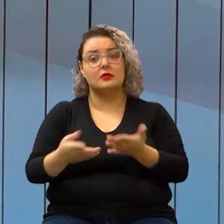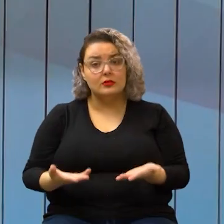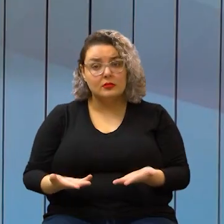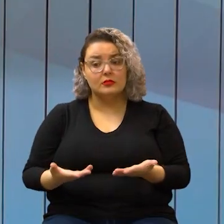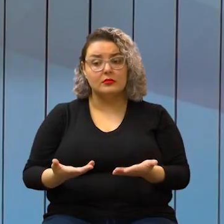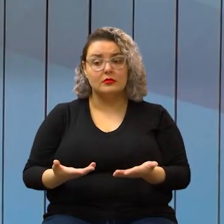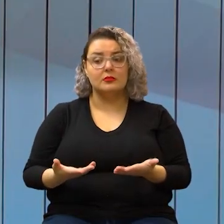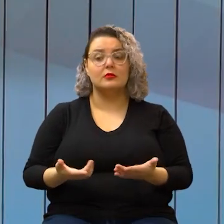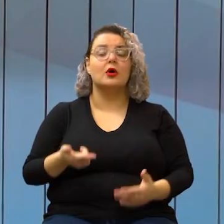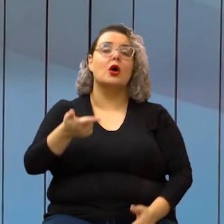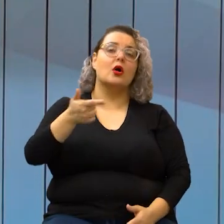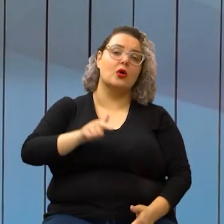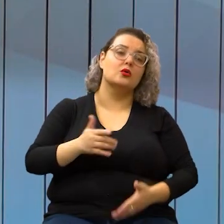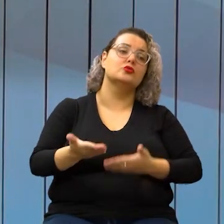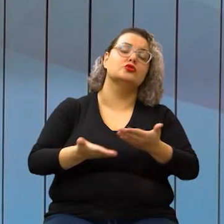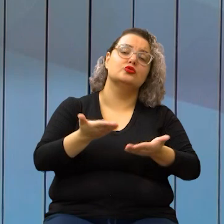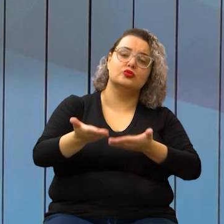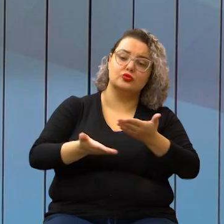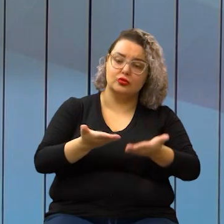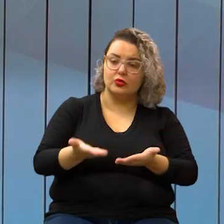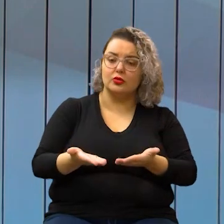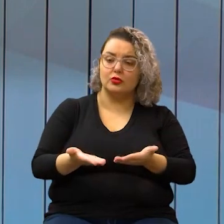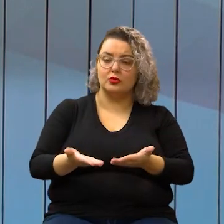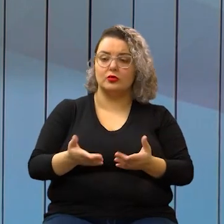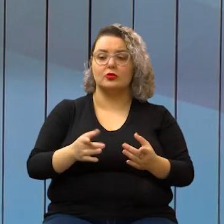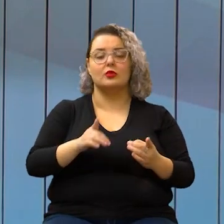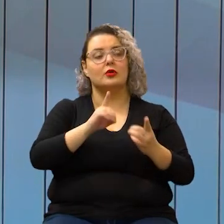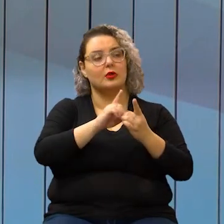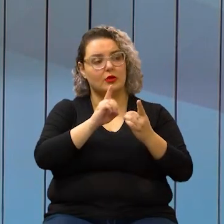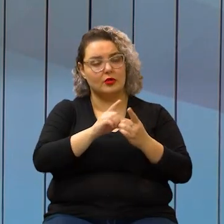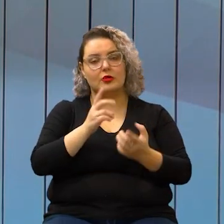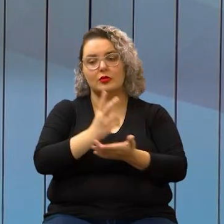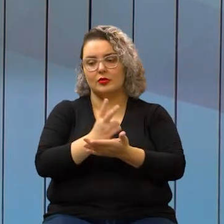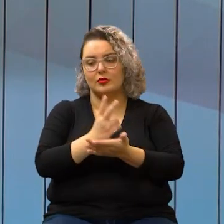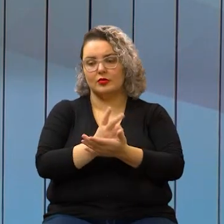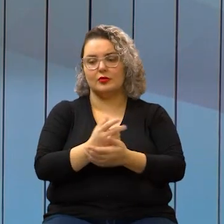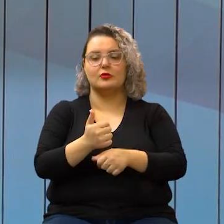foram diagnosticadas, manter aí o cuidado, né, e a